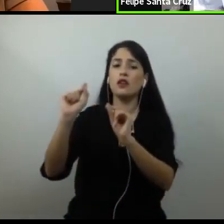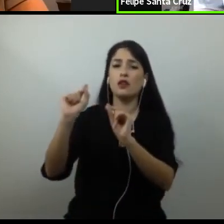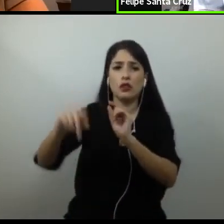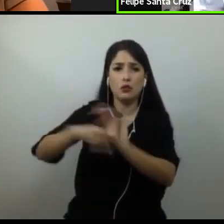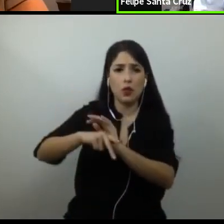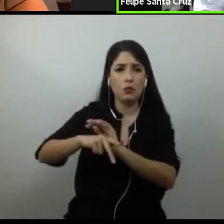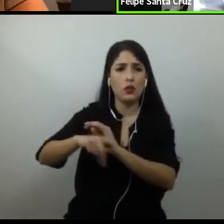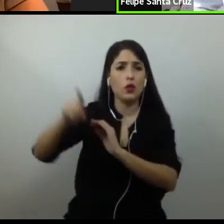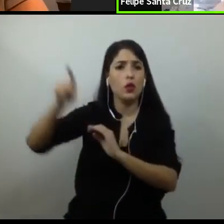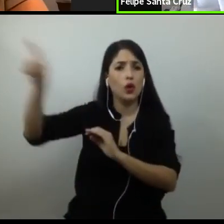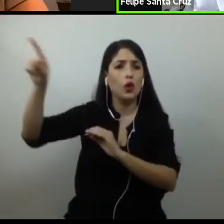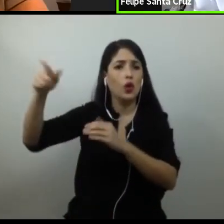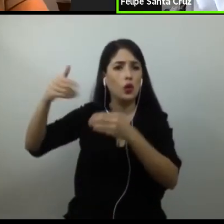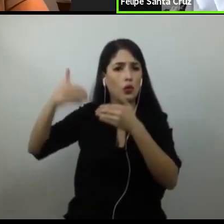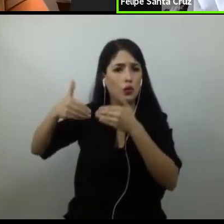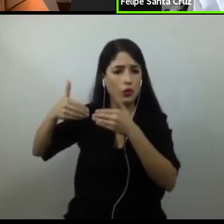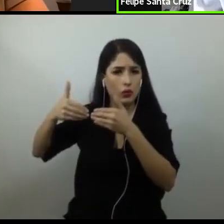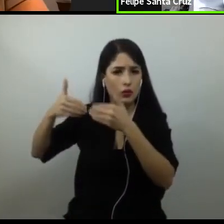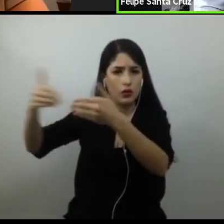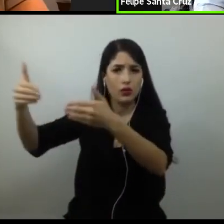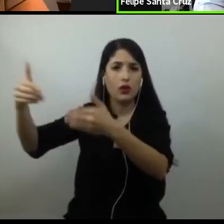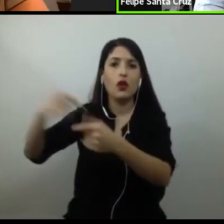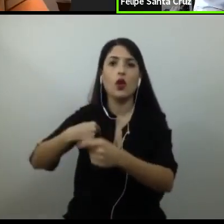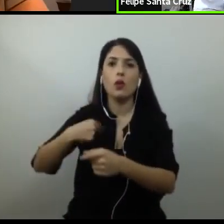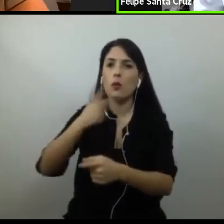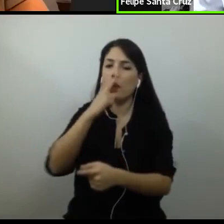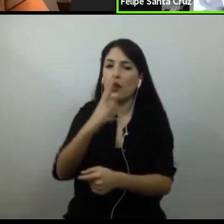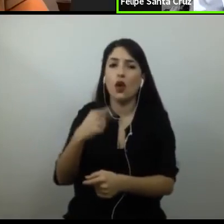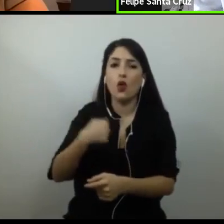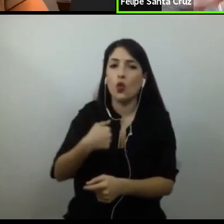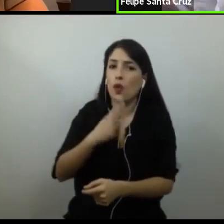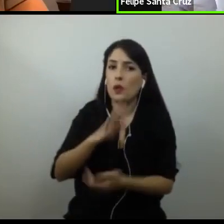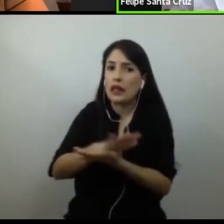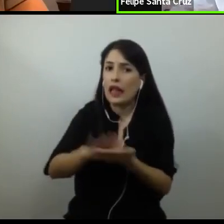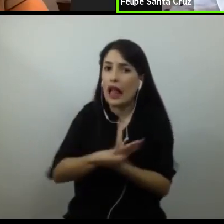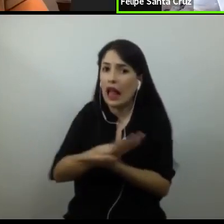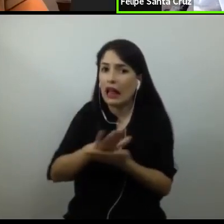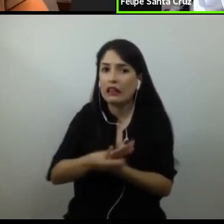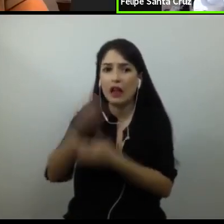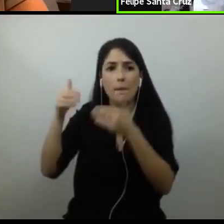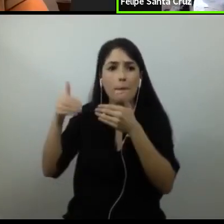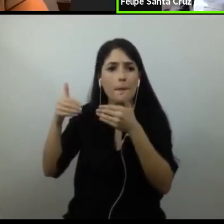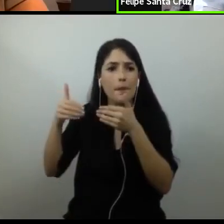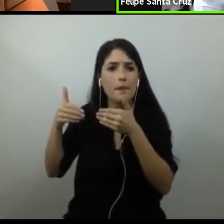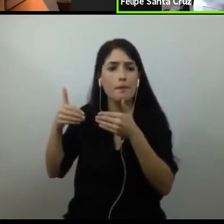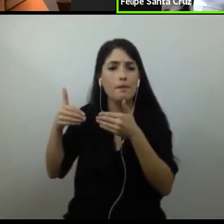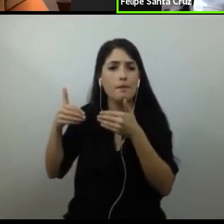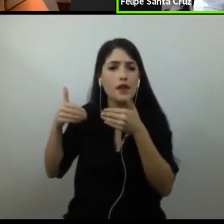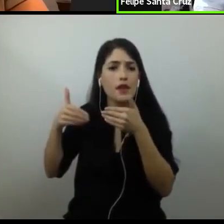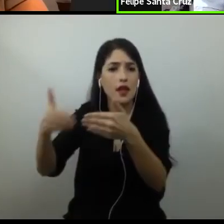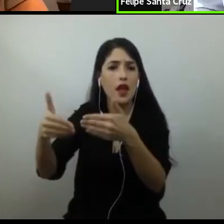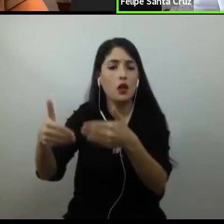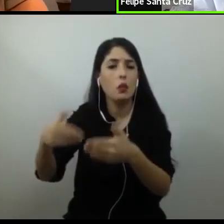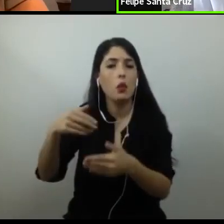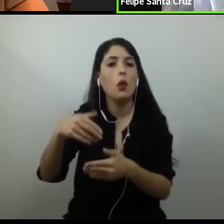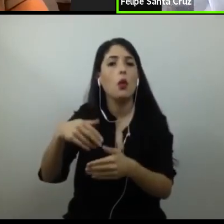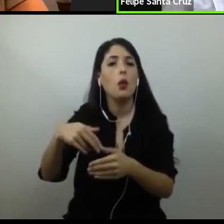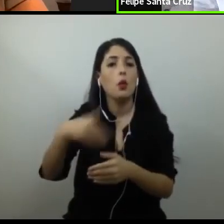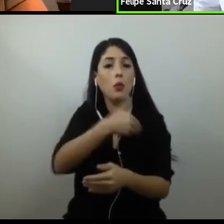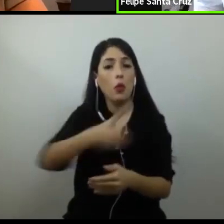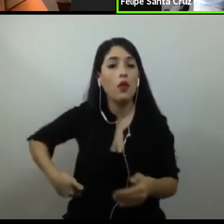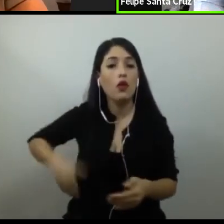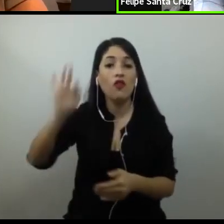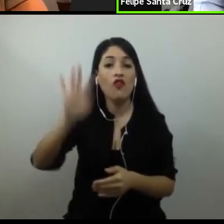crítica, mas eu não sei de nada do Ministério Público Federal coibindo, por exemplo, as fake news. Nada,